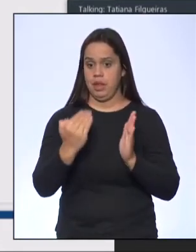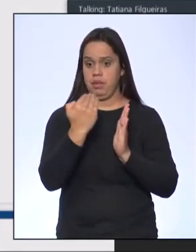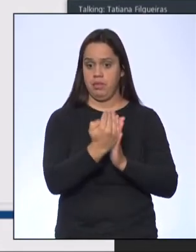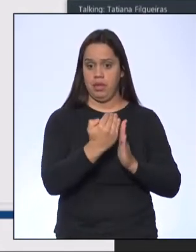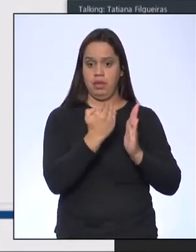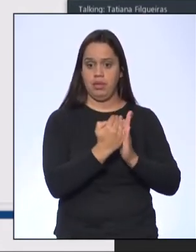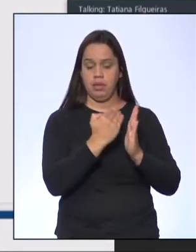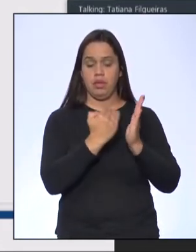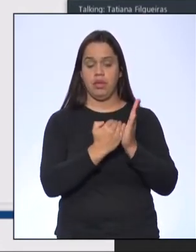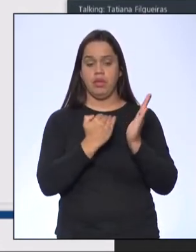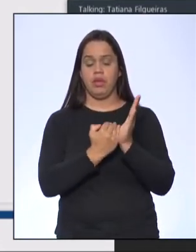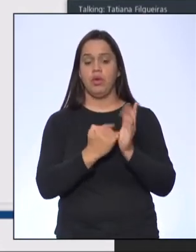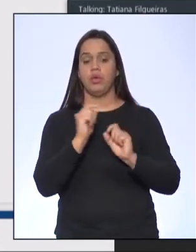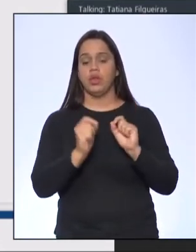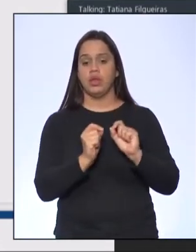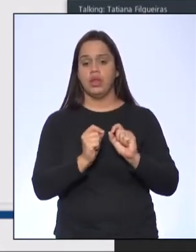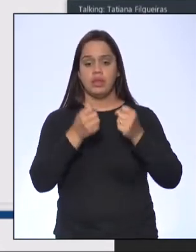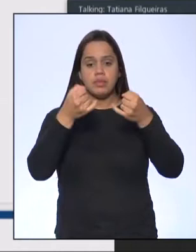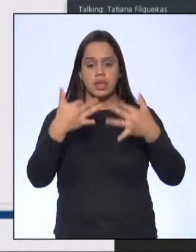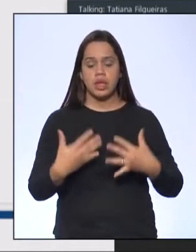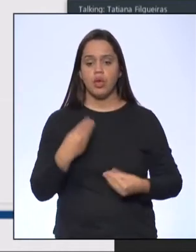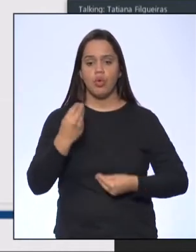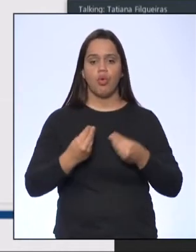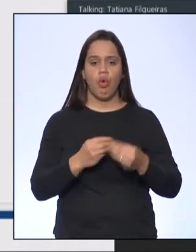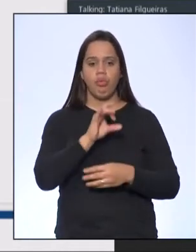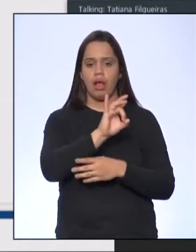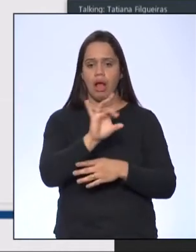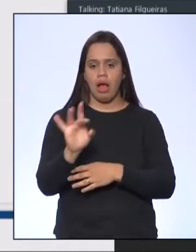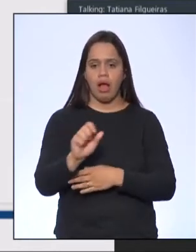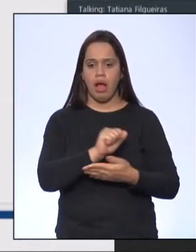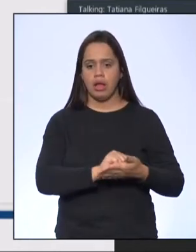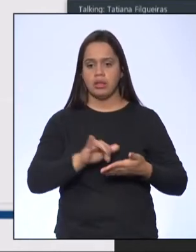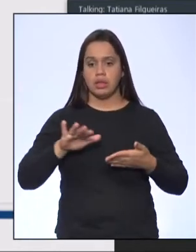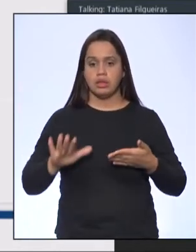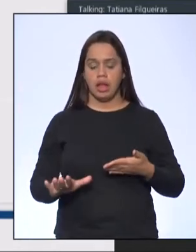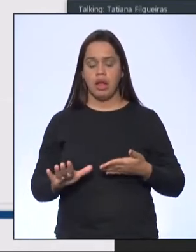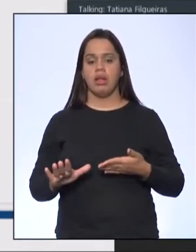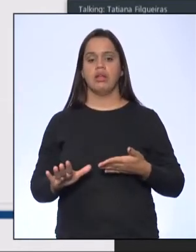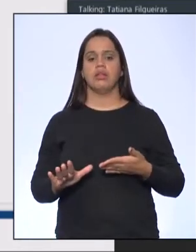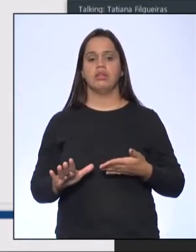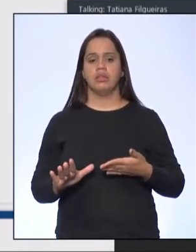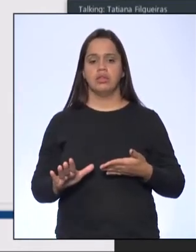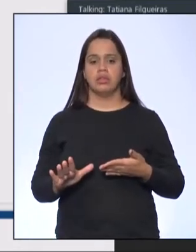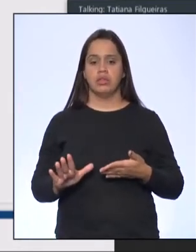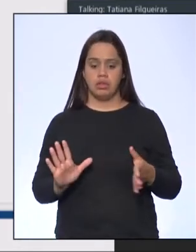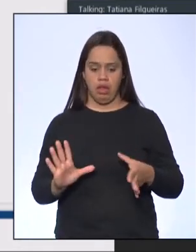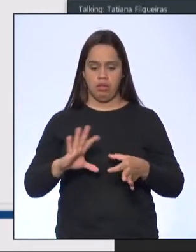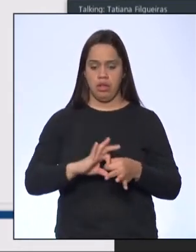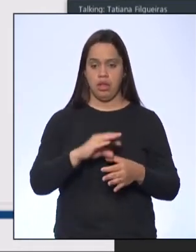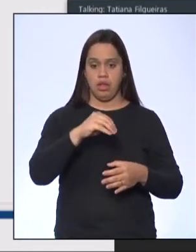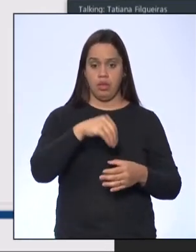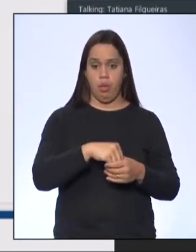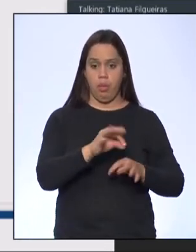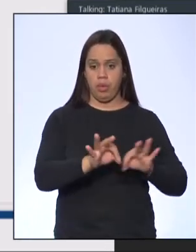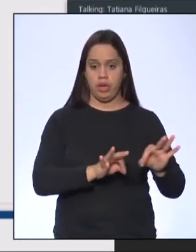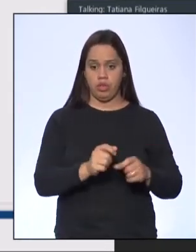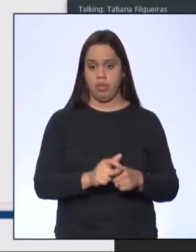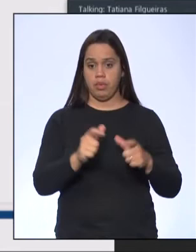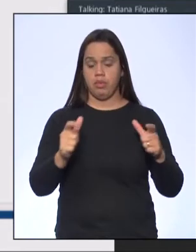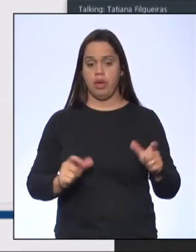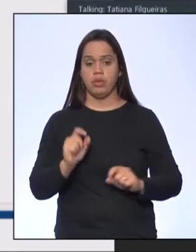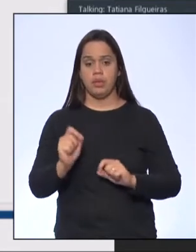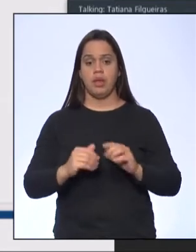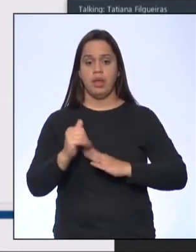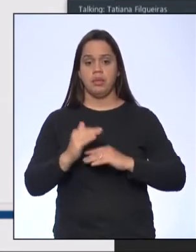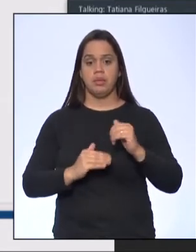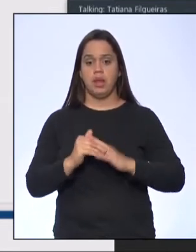aí como que cada atividade está concatenada dentro de um planejamento maior. Essas